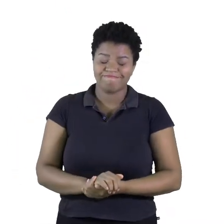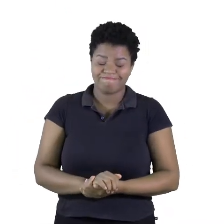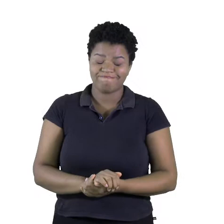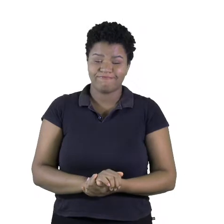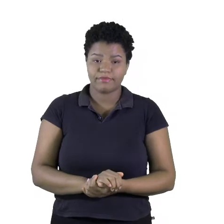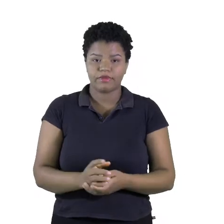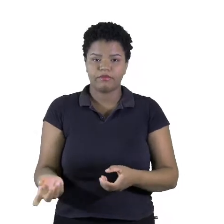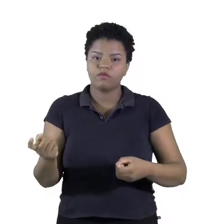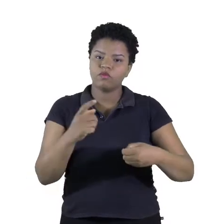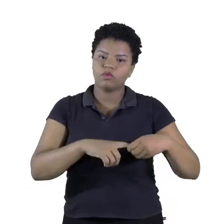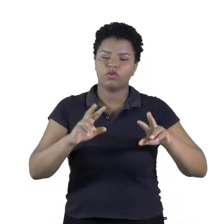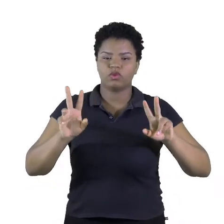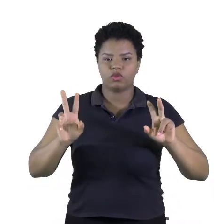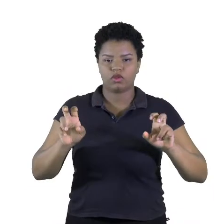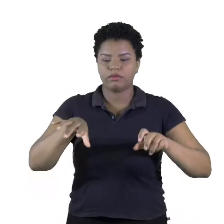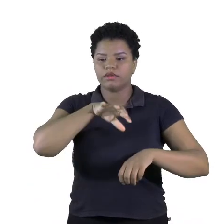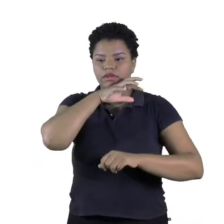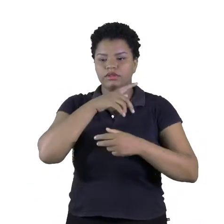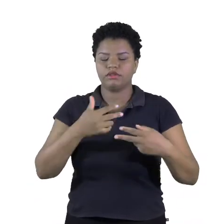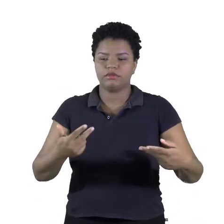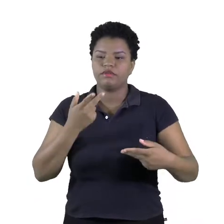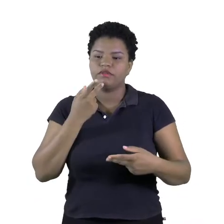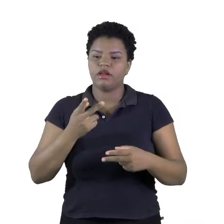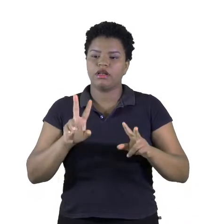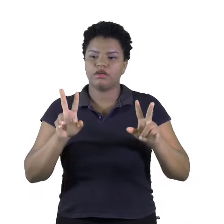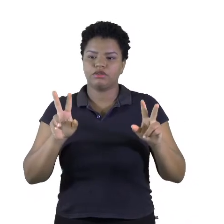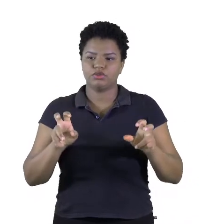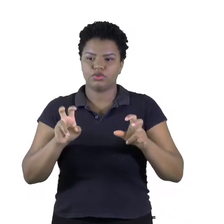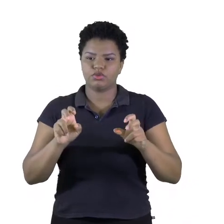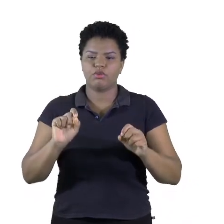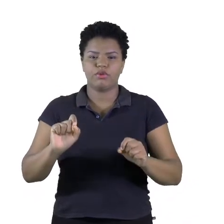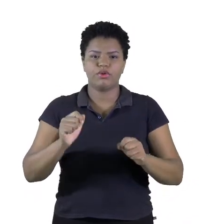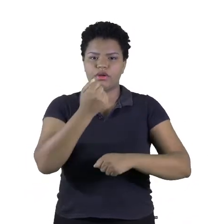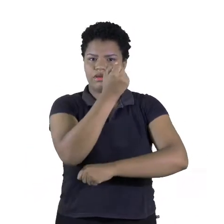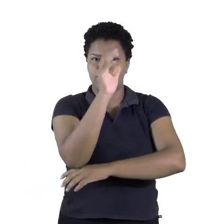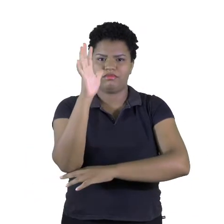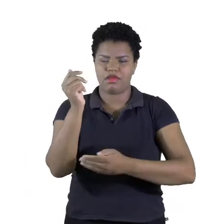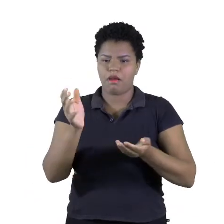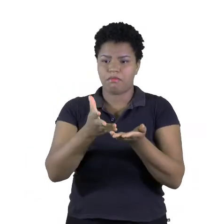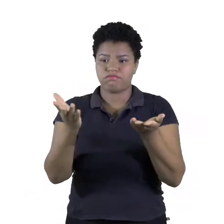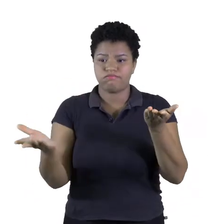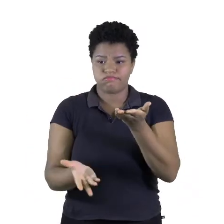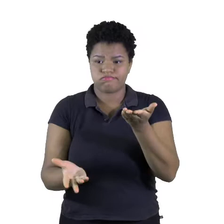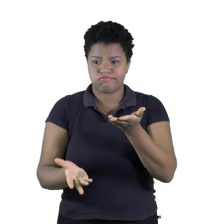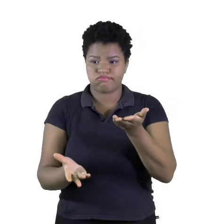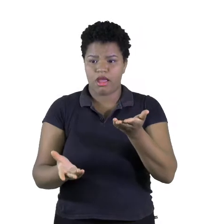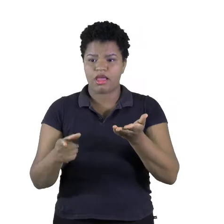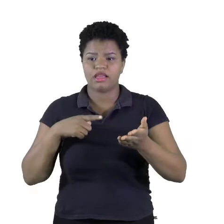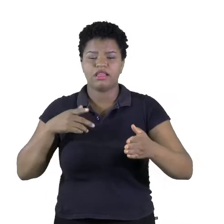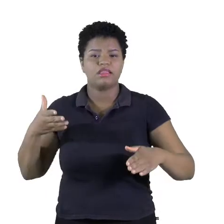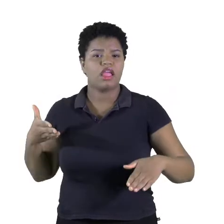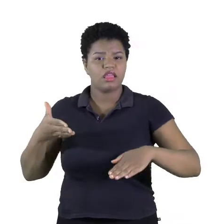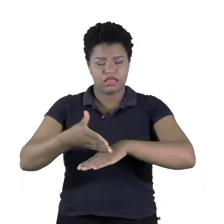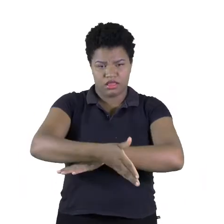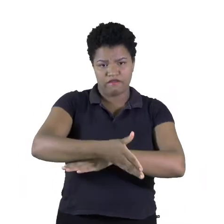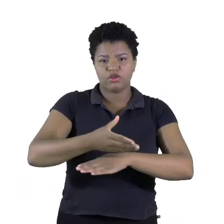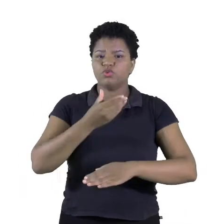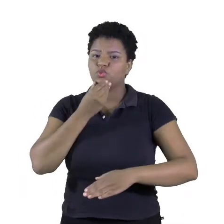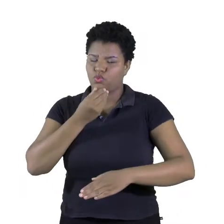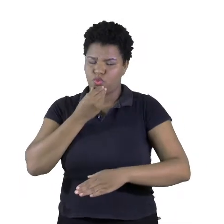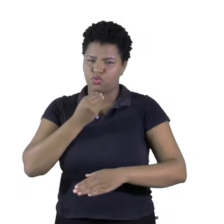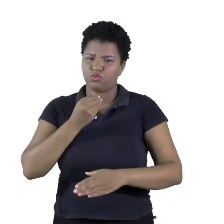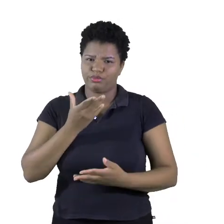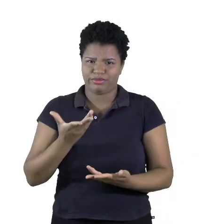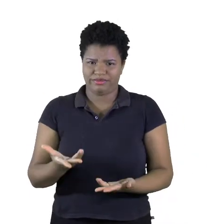sobre animais, eu vou falar com vocês sobre um desequilíbrio ambiental que é afetado por interferência do homem diretamente. Que